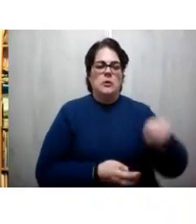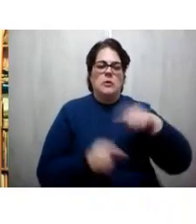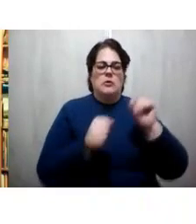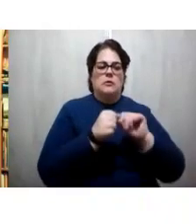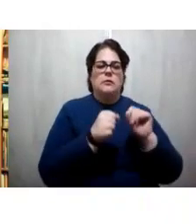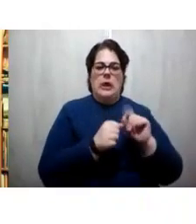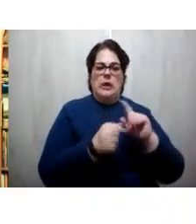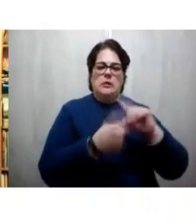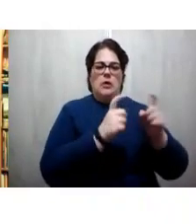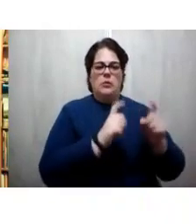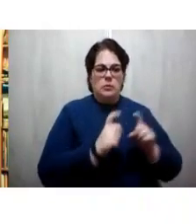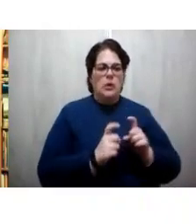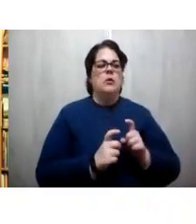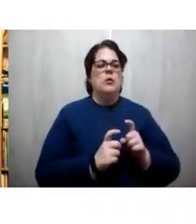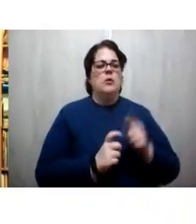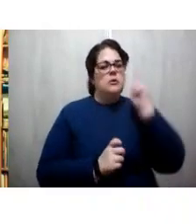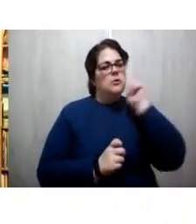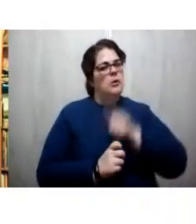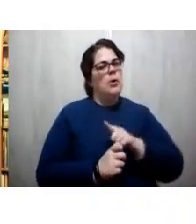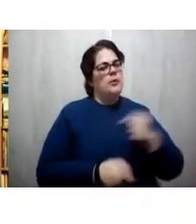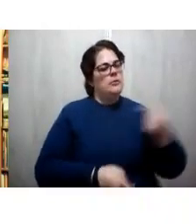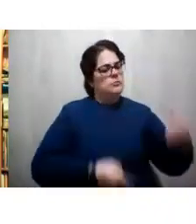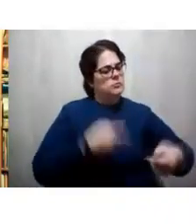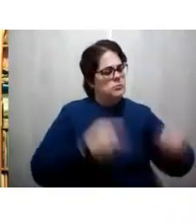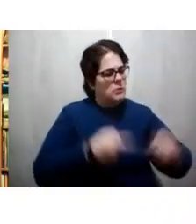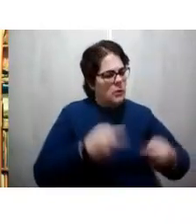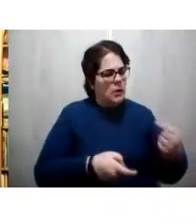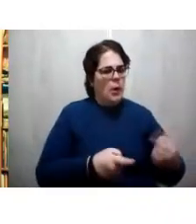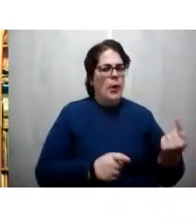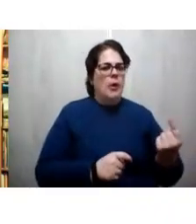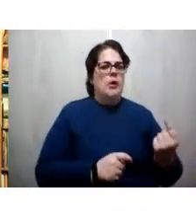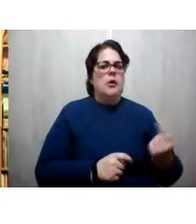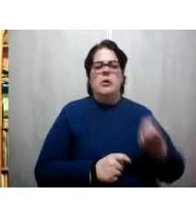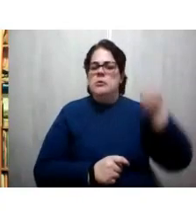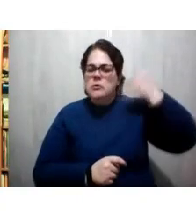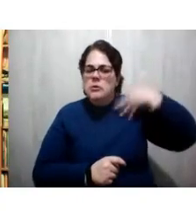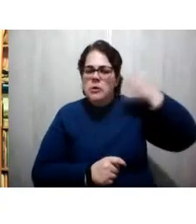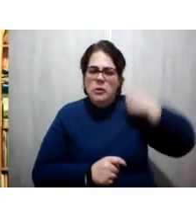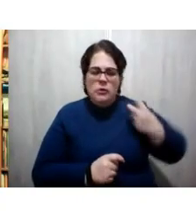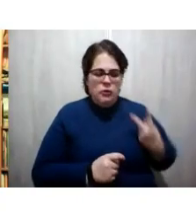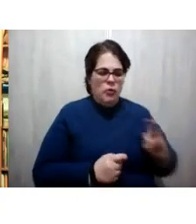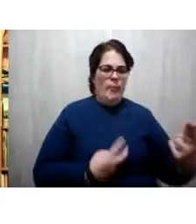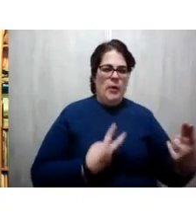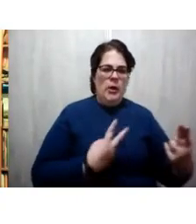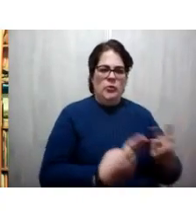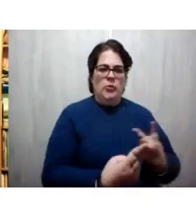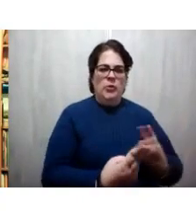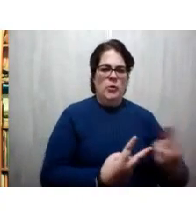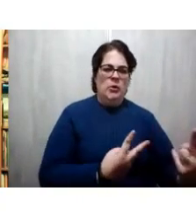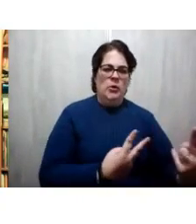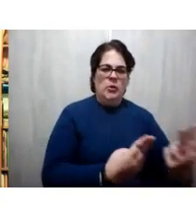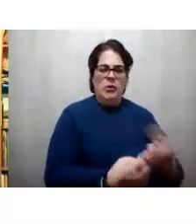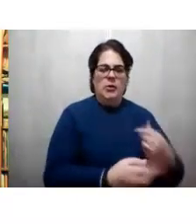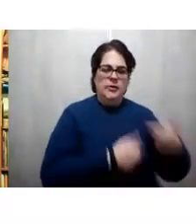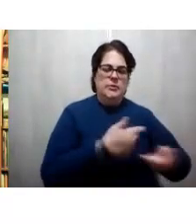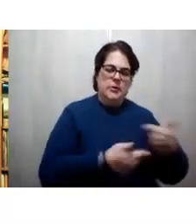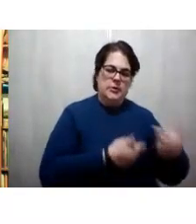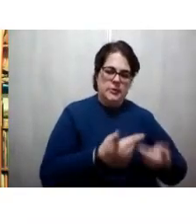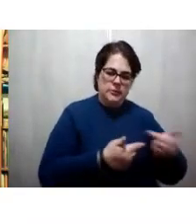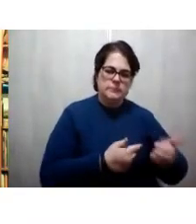para discutir. Também separar os audiodescritores em duplas. Quem vai ficar responsável por